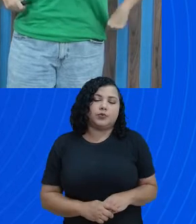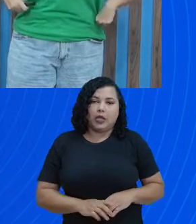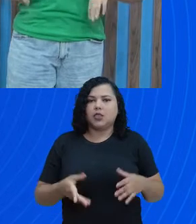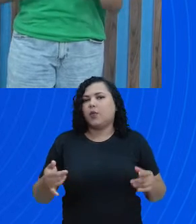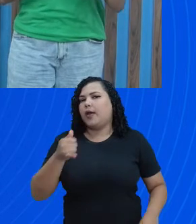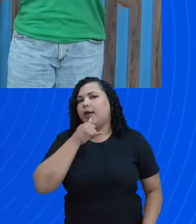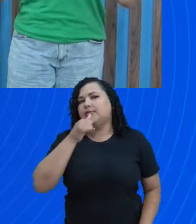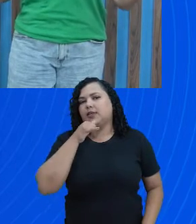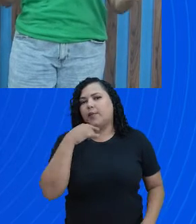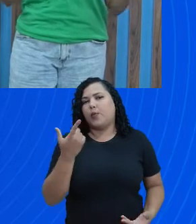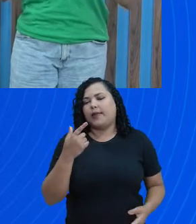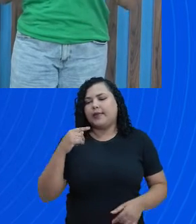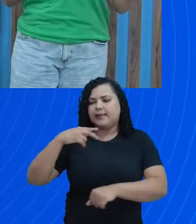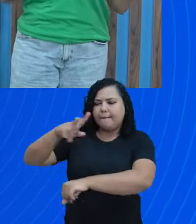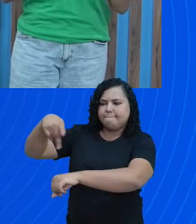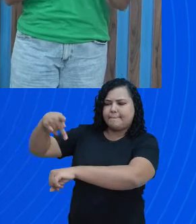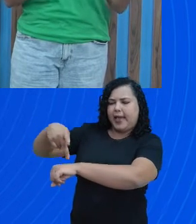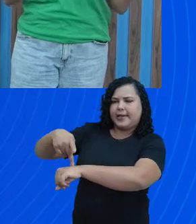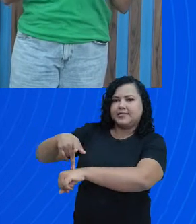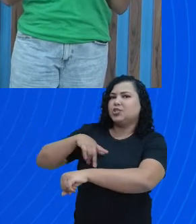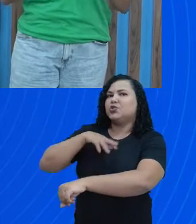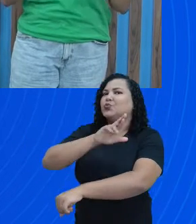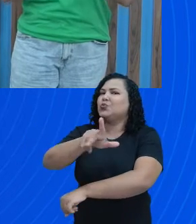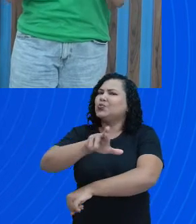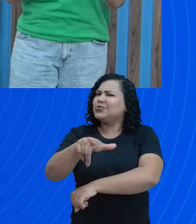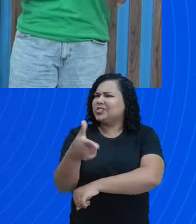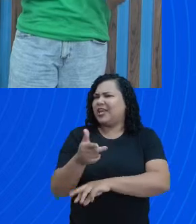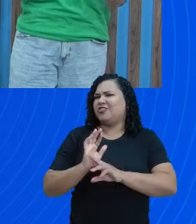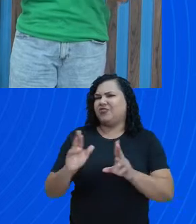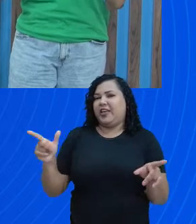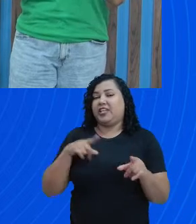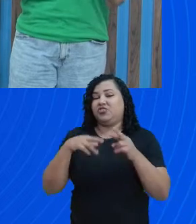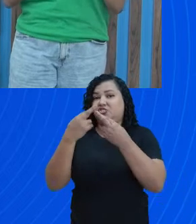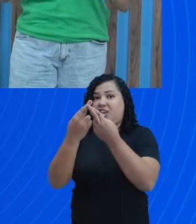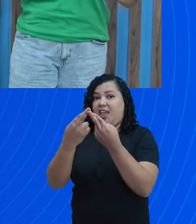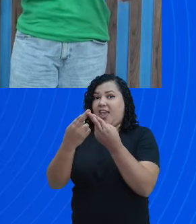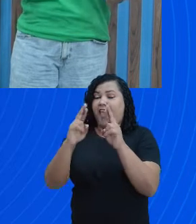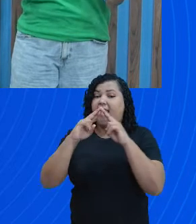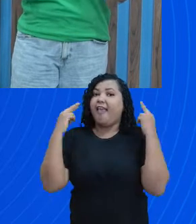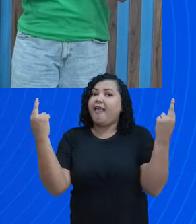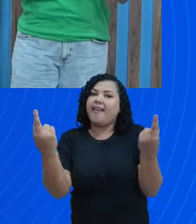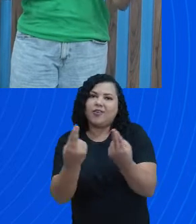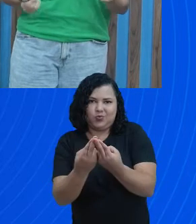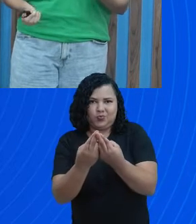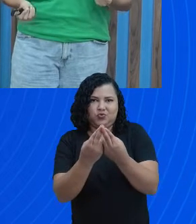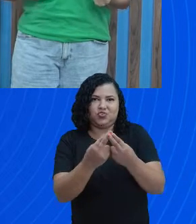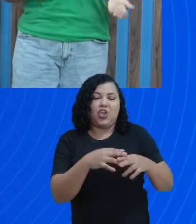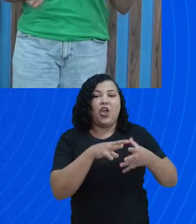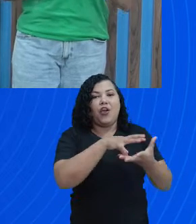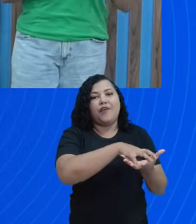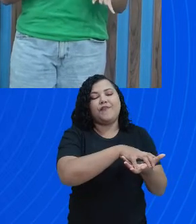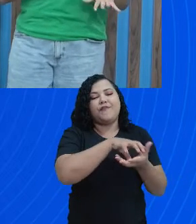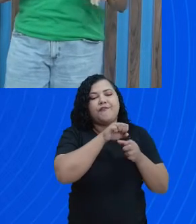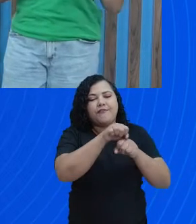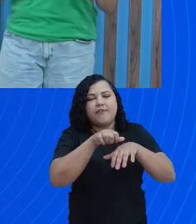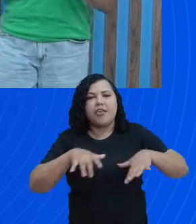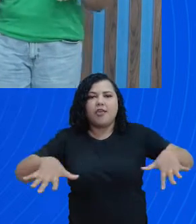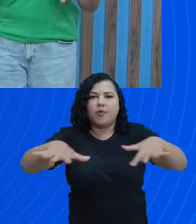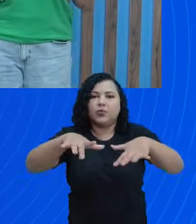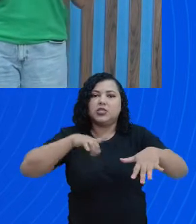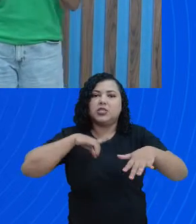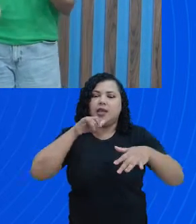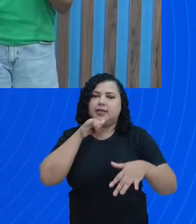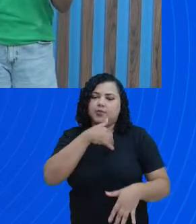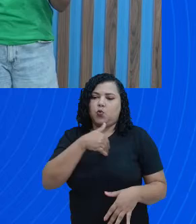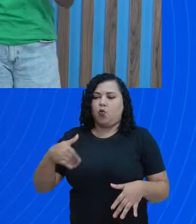por exemplo, a ideia de países e de nações, você não tinha exatamente assim, você tinha reinos, você tinha feudos, você tinha um governo